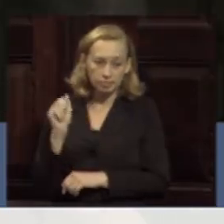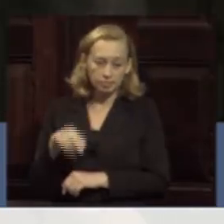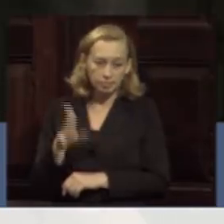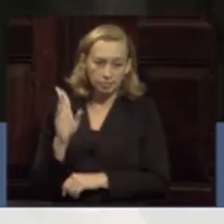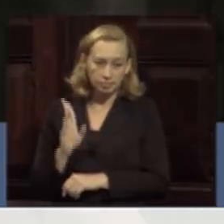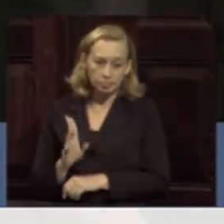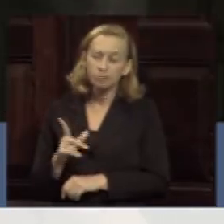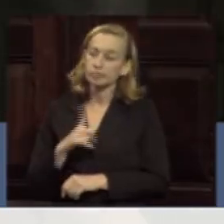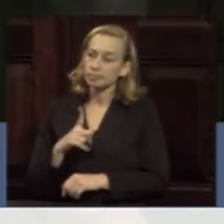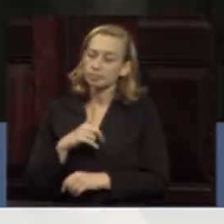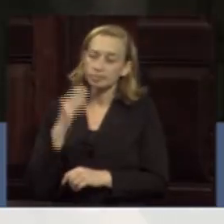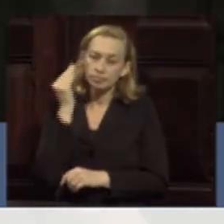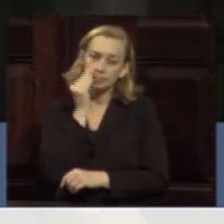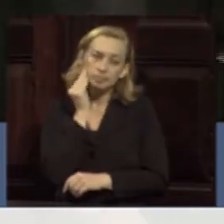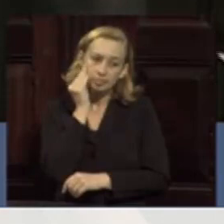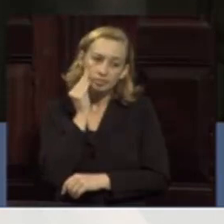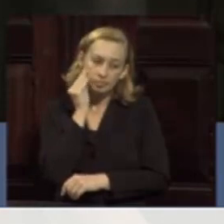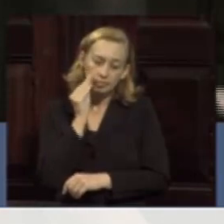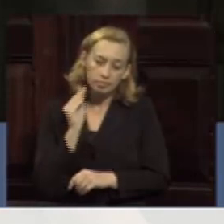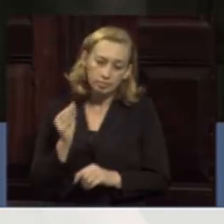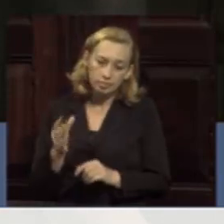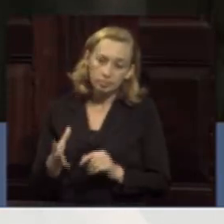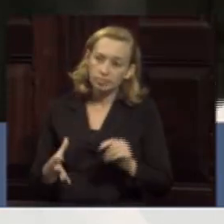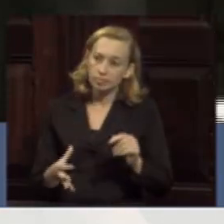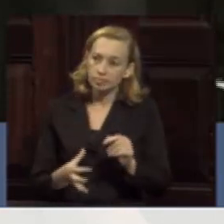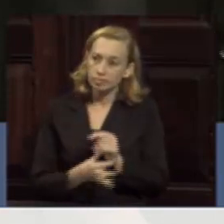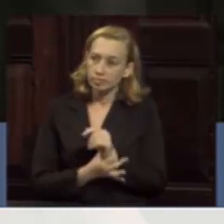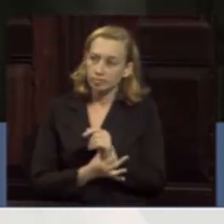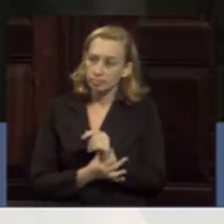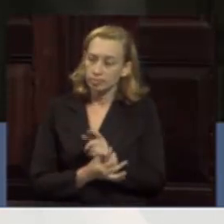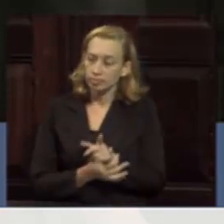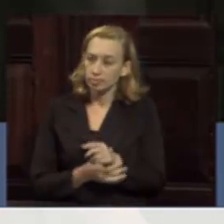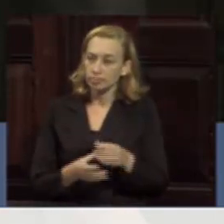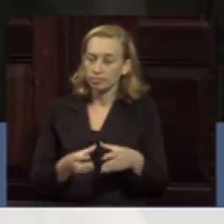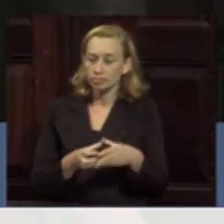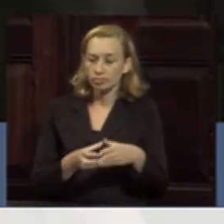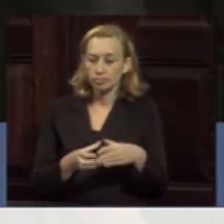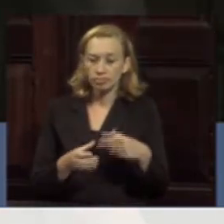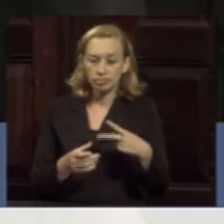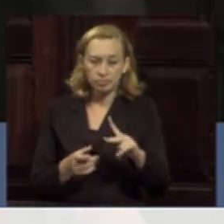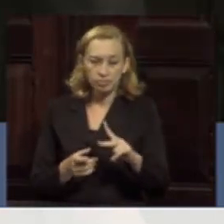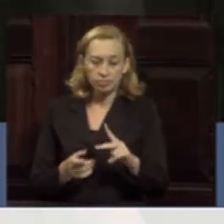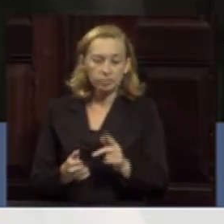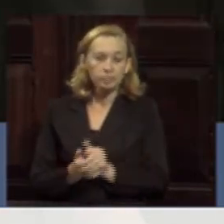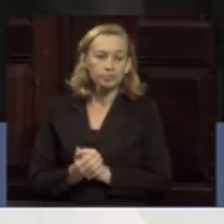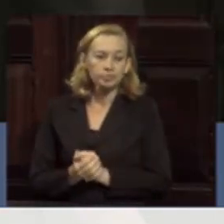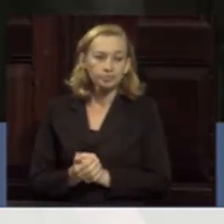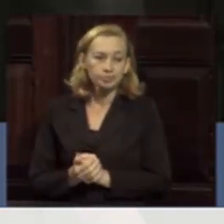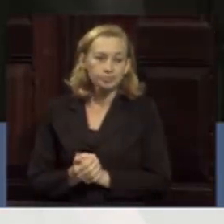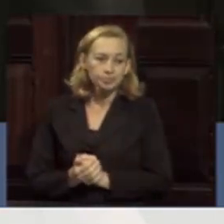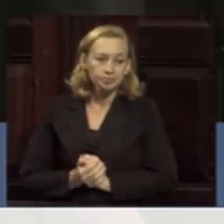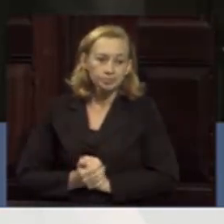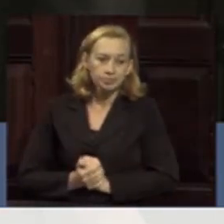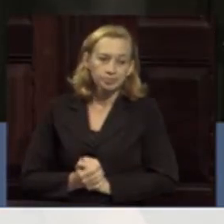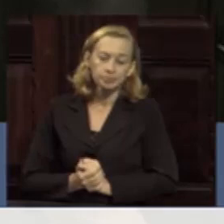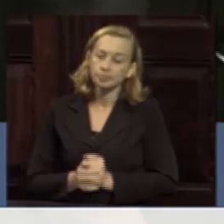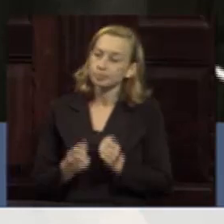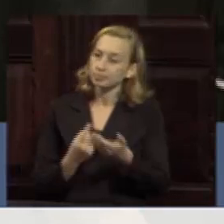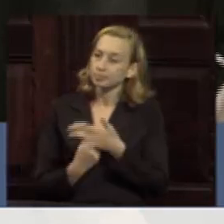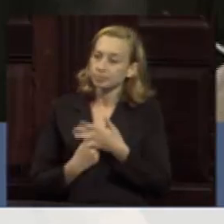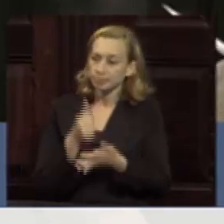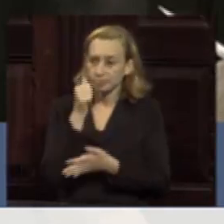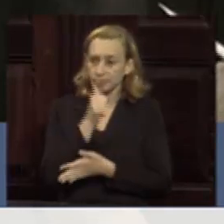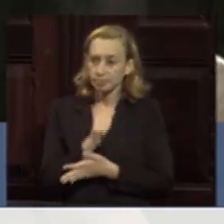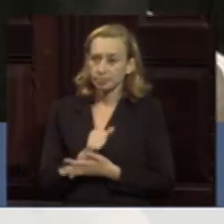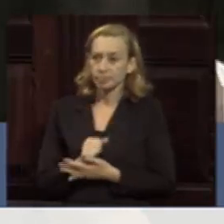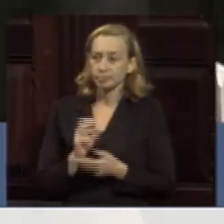Segurança, e é hoje fundamental que esse processo seja dado para, inclusive, proteger a mulher,